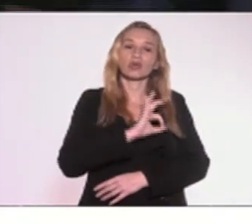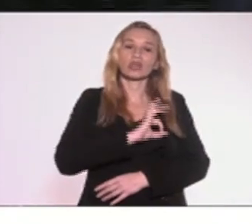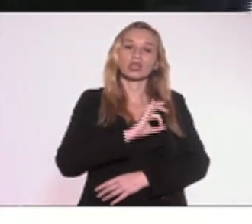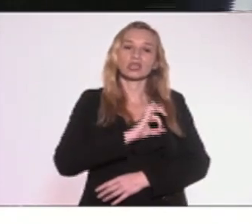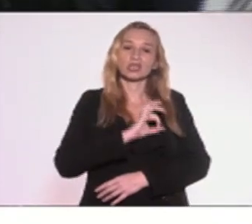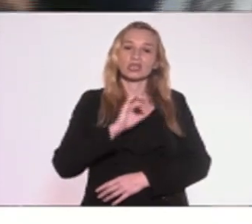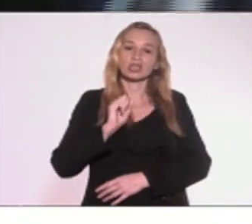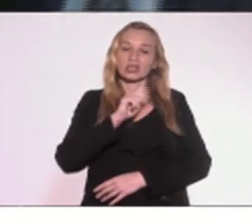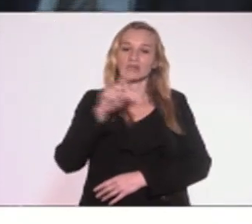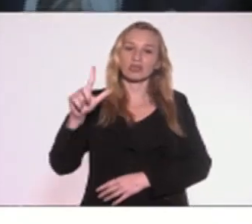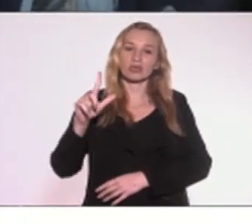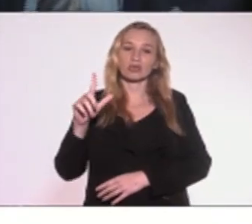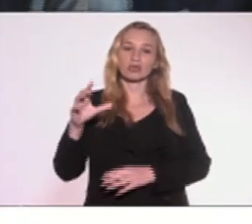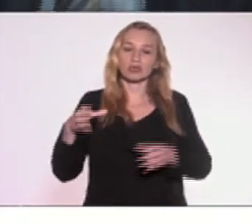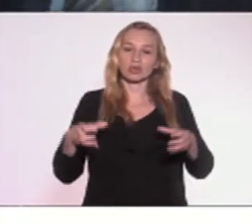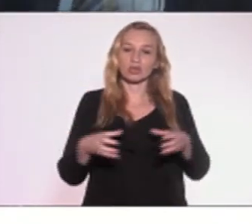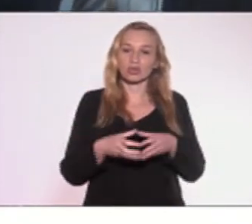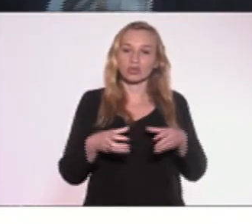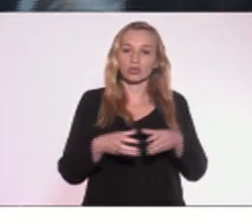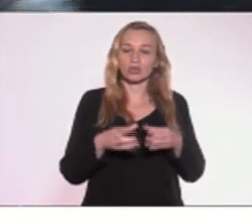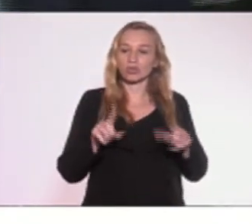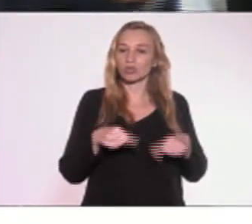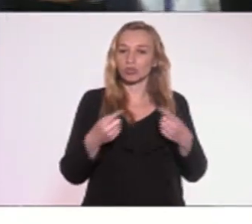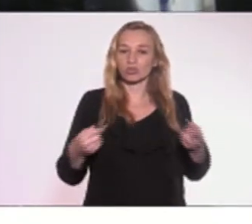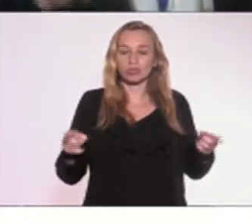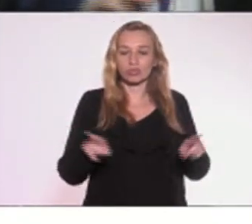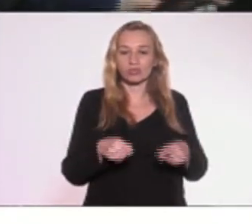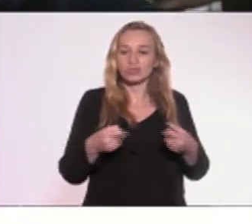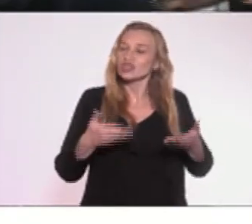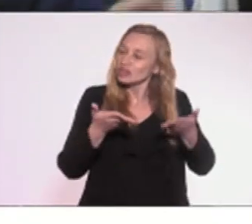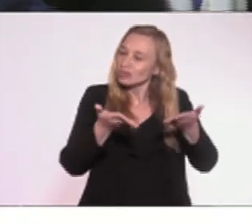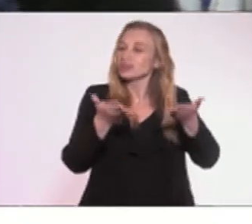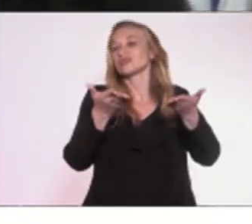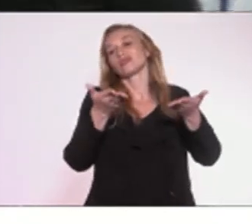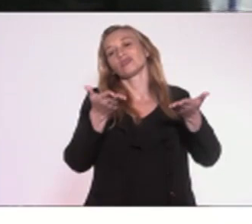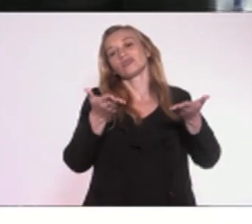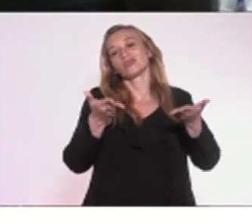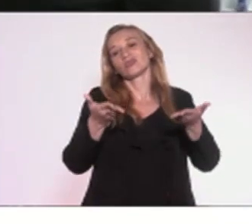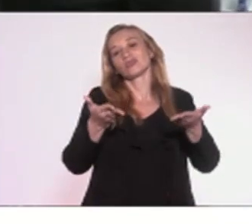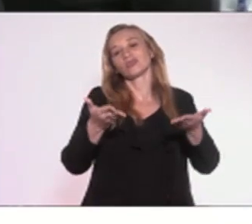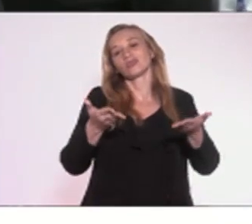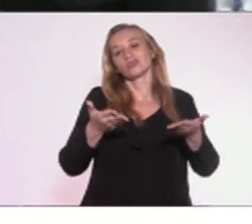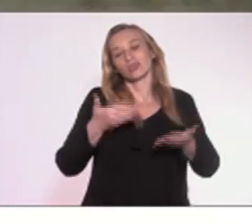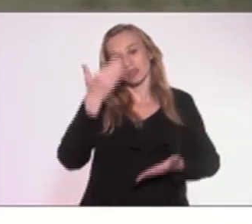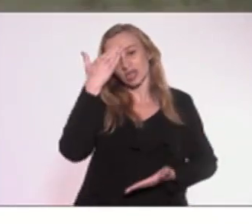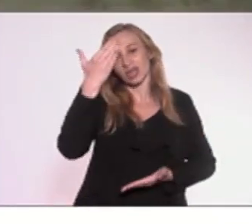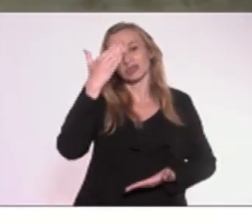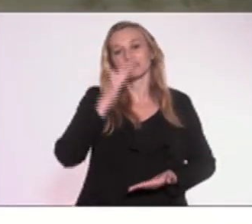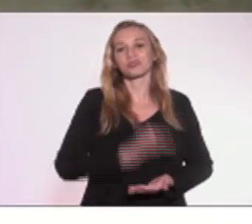coral maravilhoso. Por favor, nos abrilhante mais uma vez com o nosso hino. Muito obrigado.